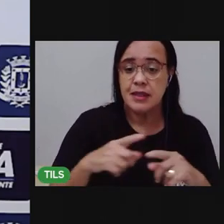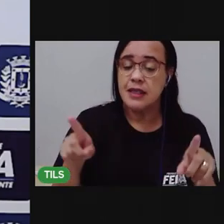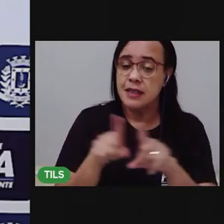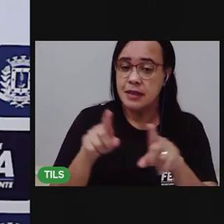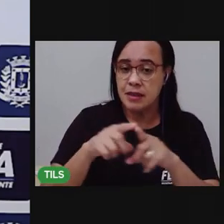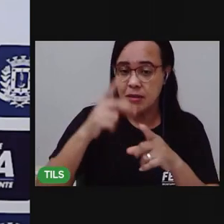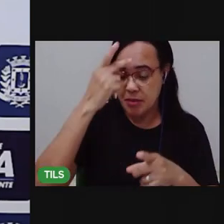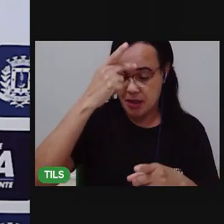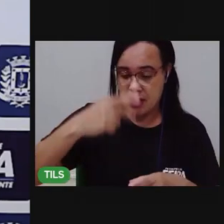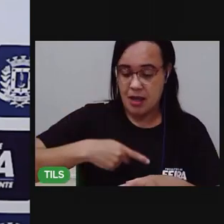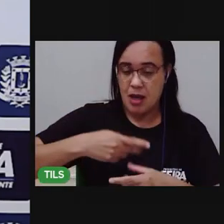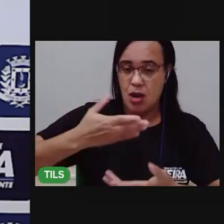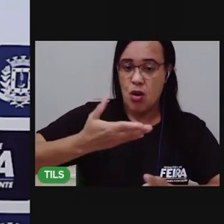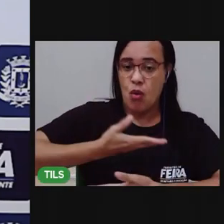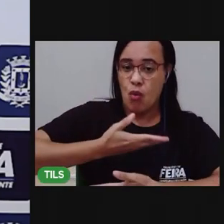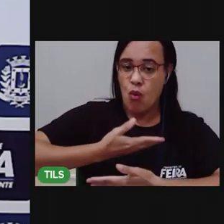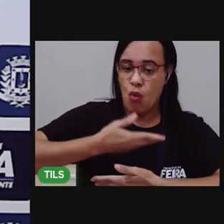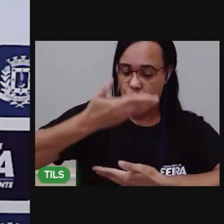higiene pessoal.